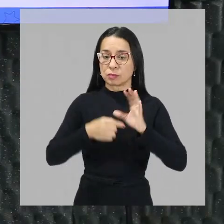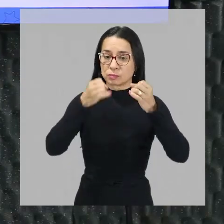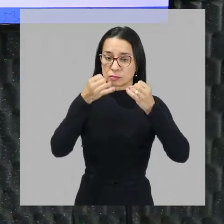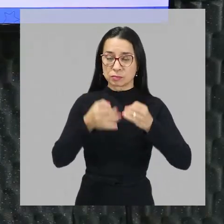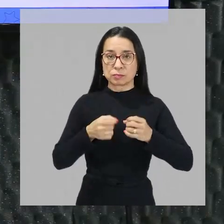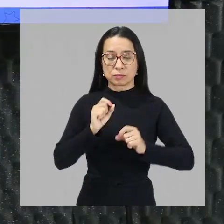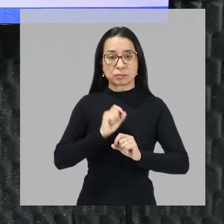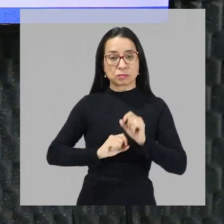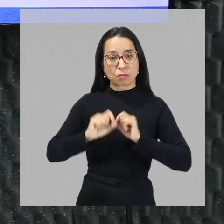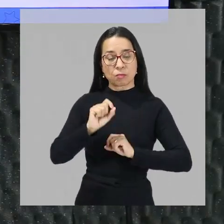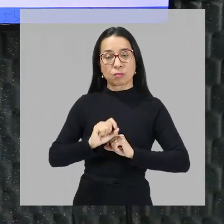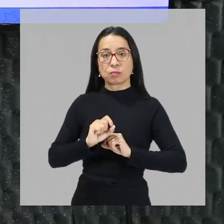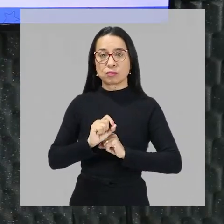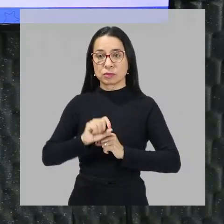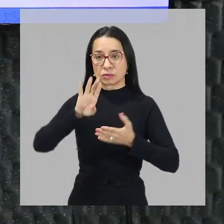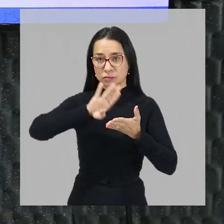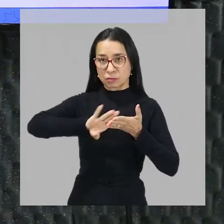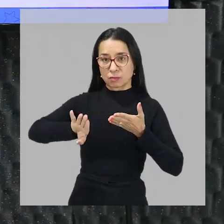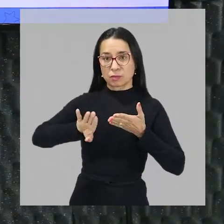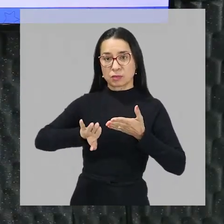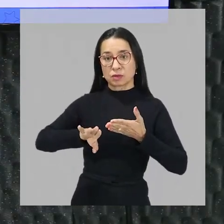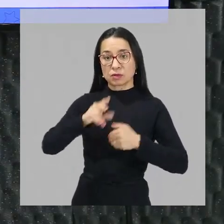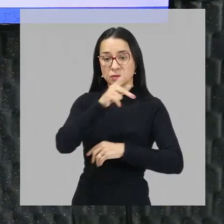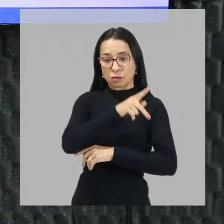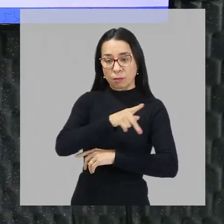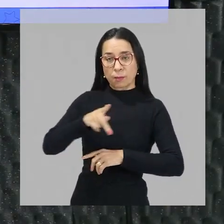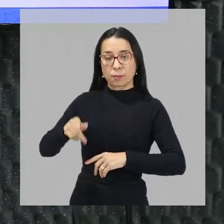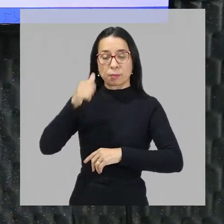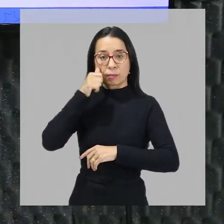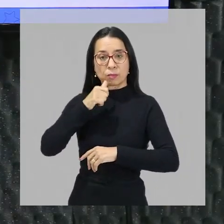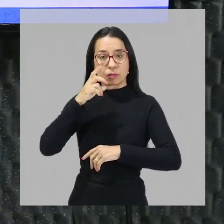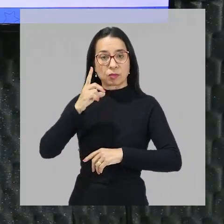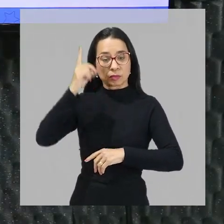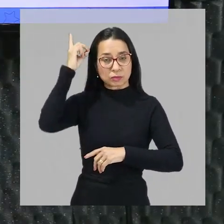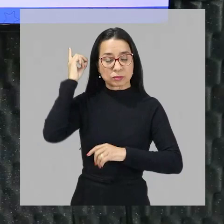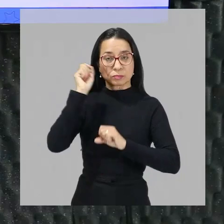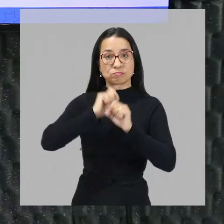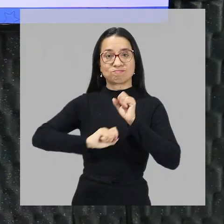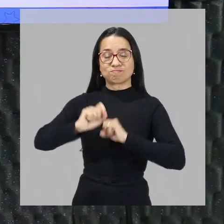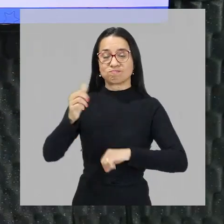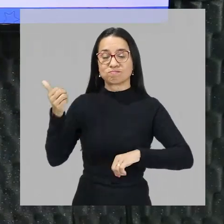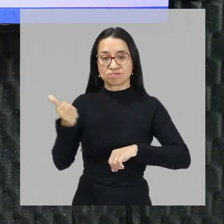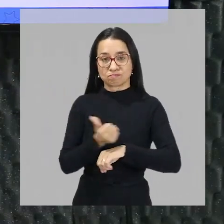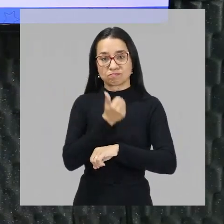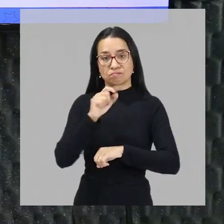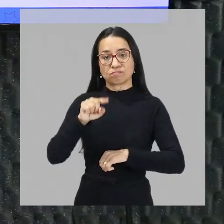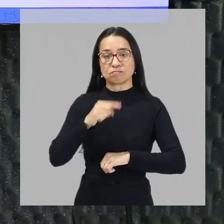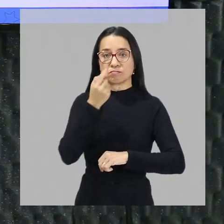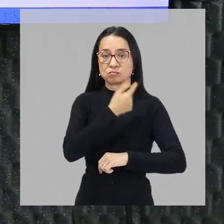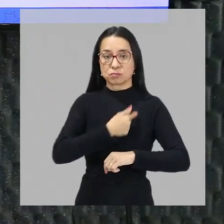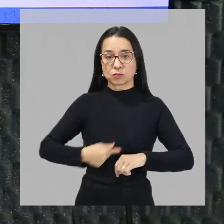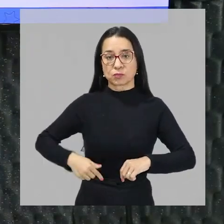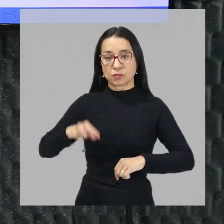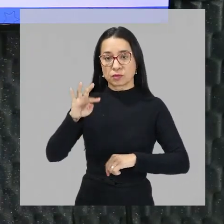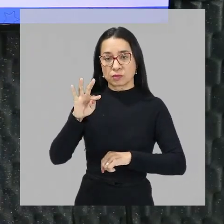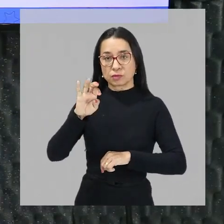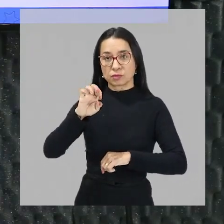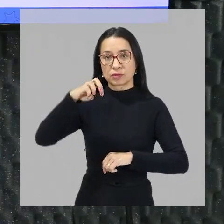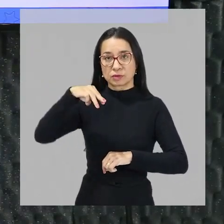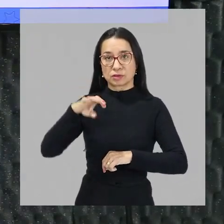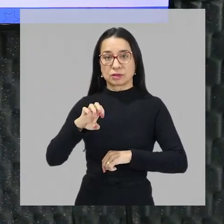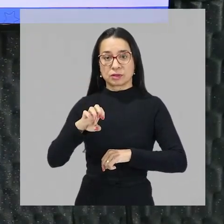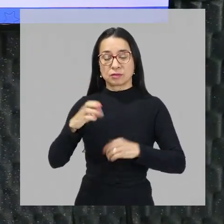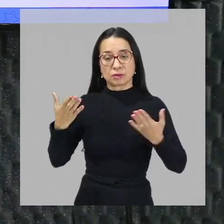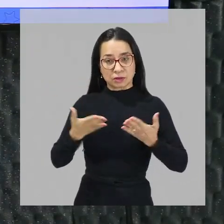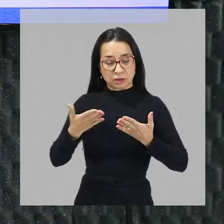sinalizam que o impeachment da presidenta Dilma foi um golpe, logo após o governo Temer e, evidentemente, o atual